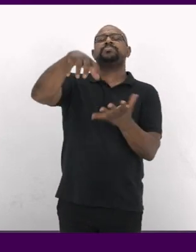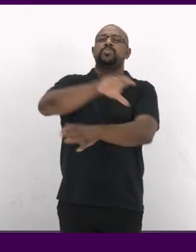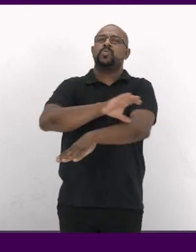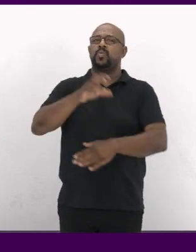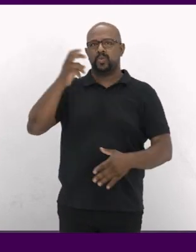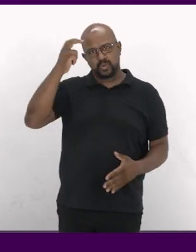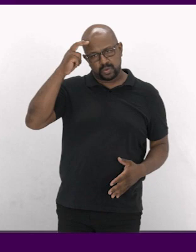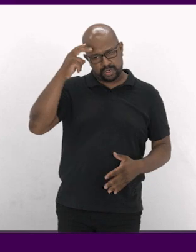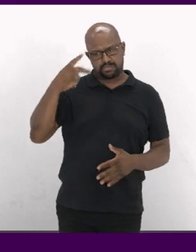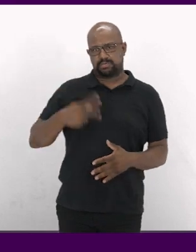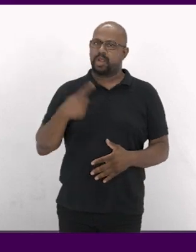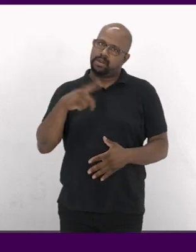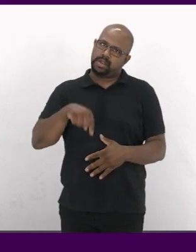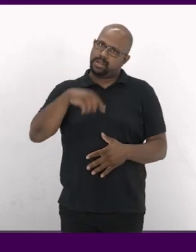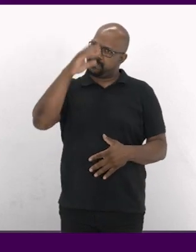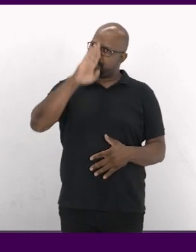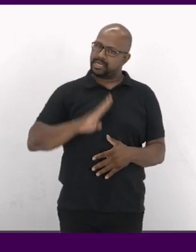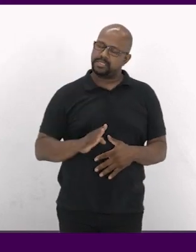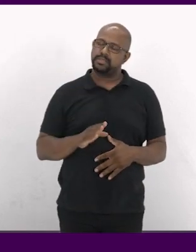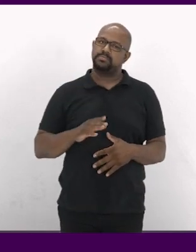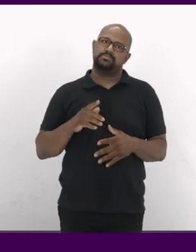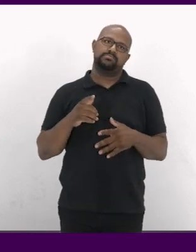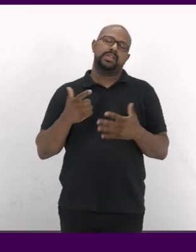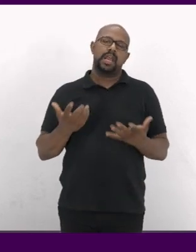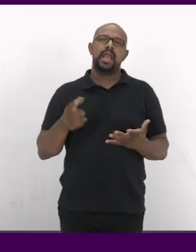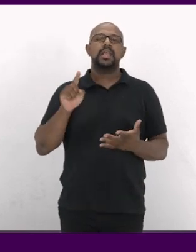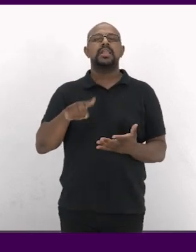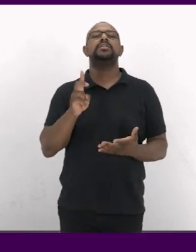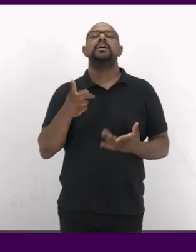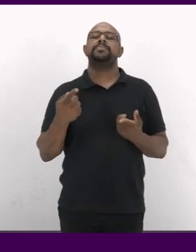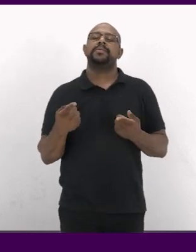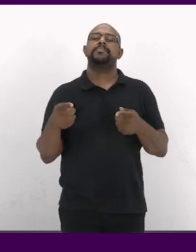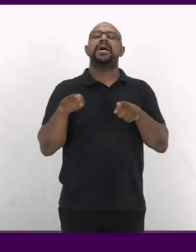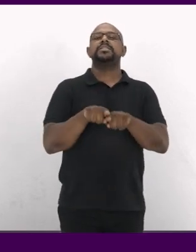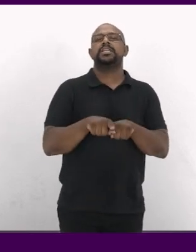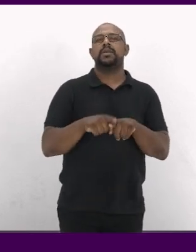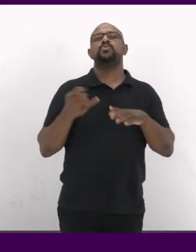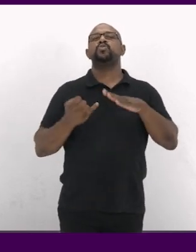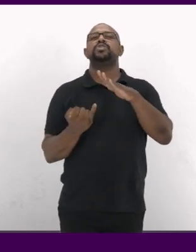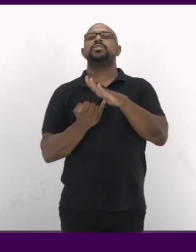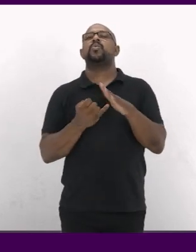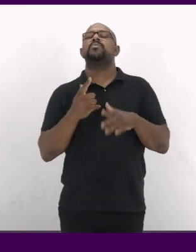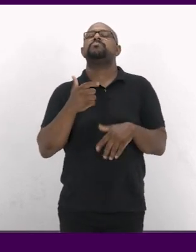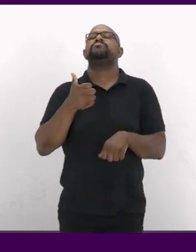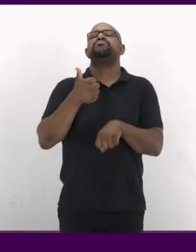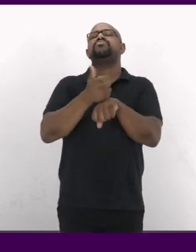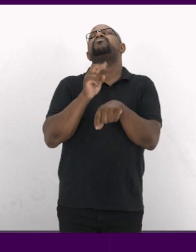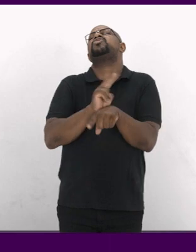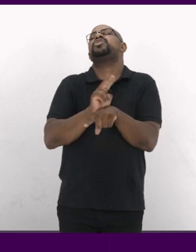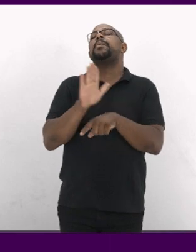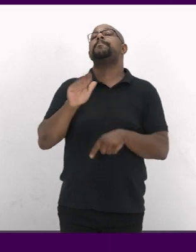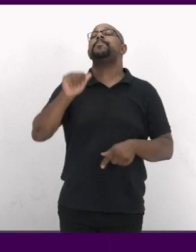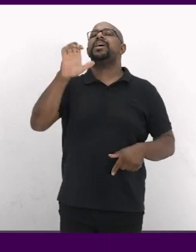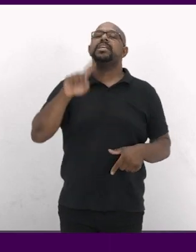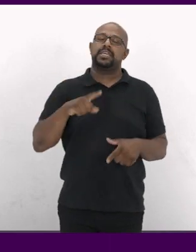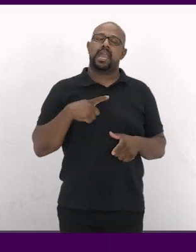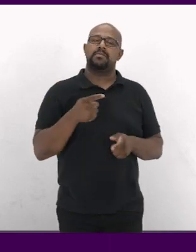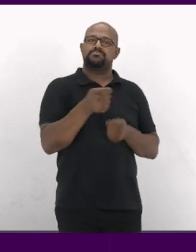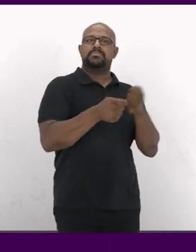equipamentos culturais, ao menos na nossa realidade, é provido por uma instituição parceira, uma instituição mãe, a